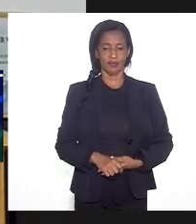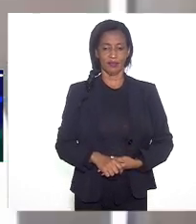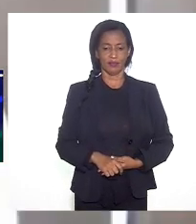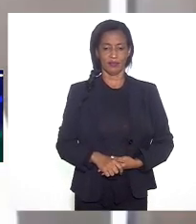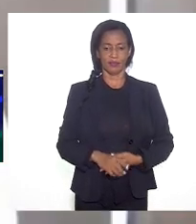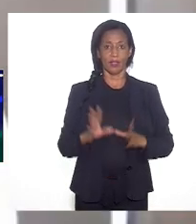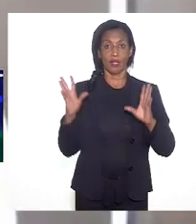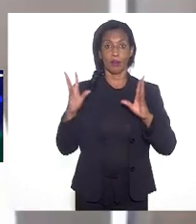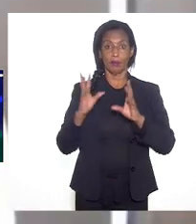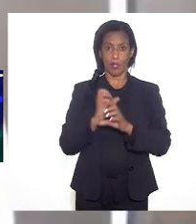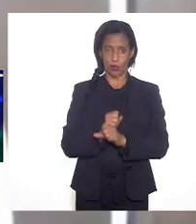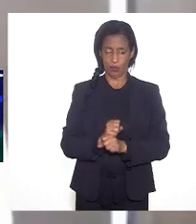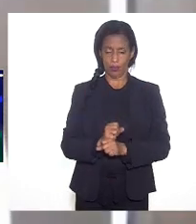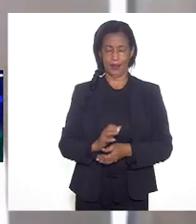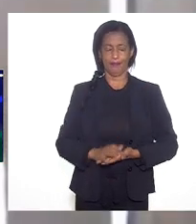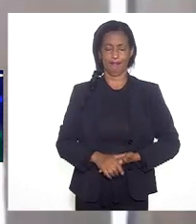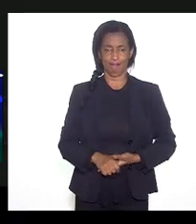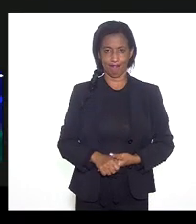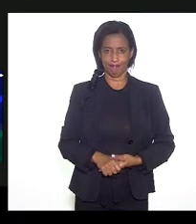Para concluir, deputado Márcio.